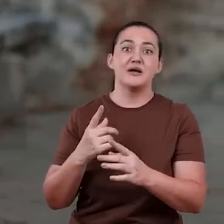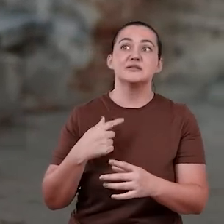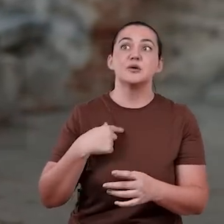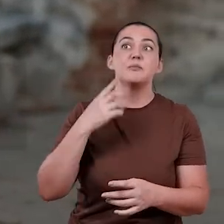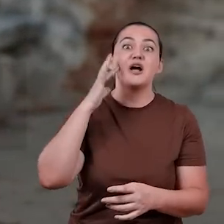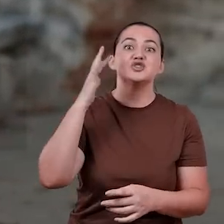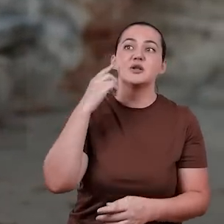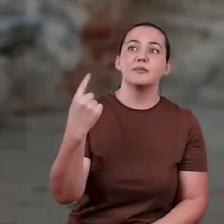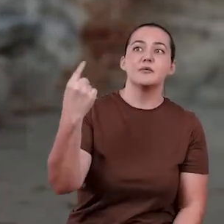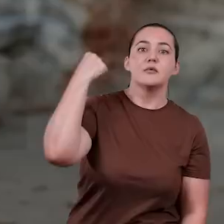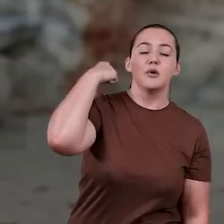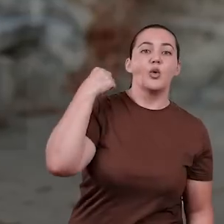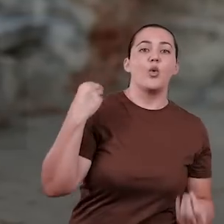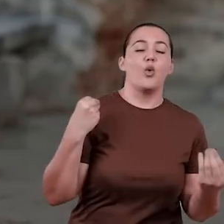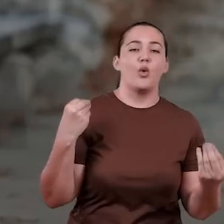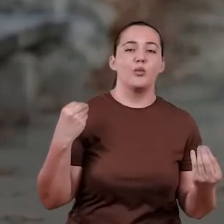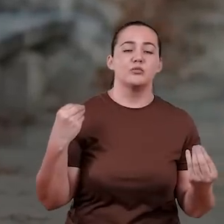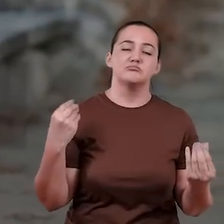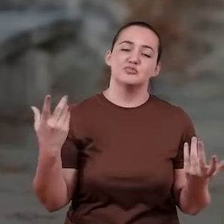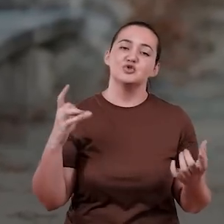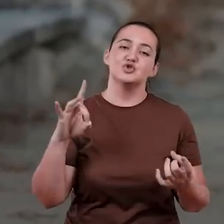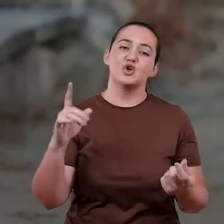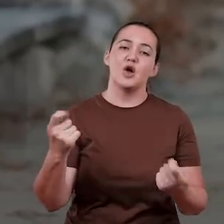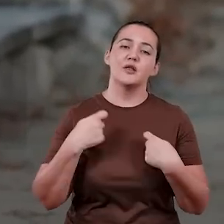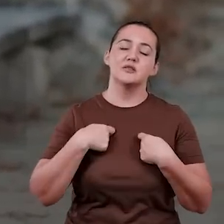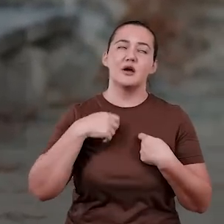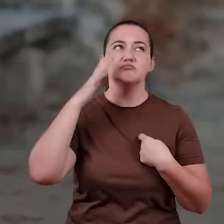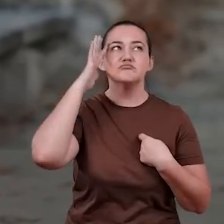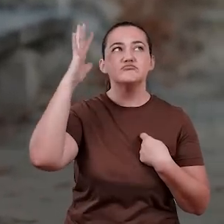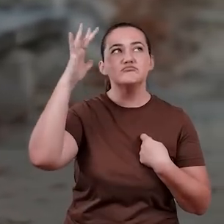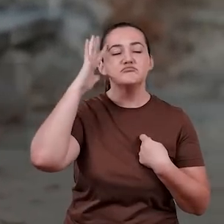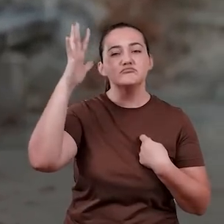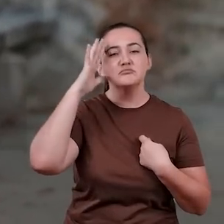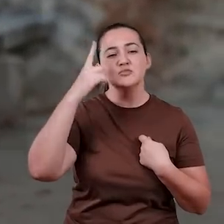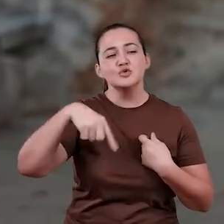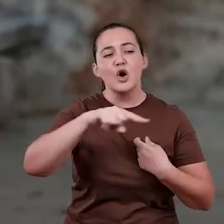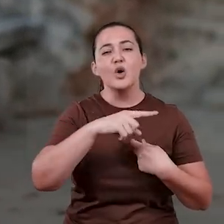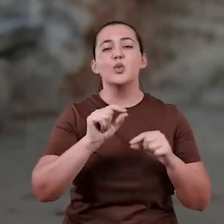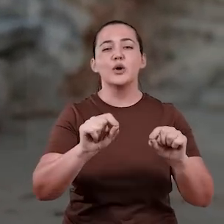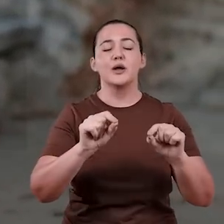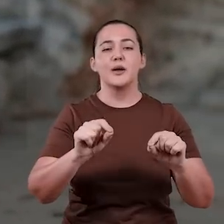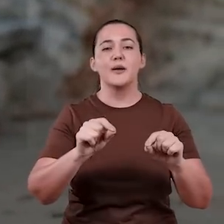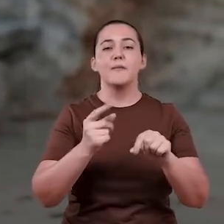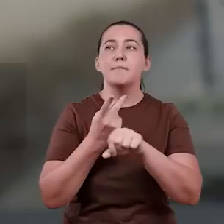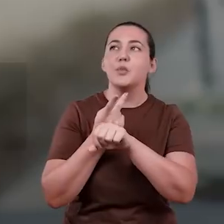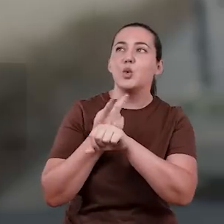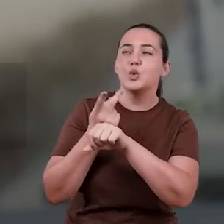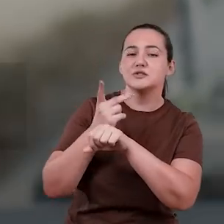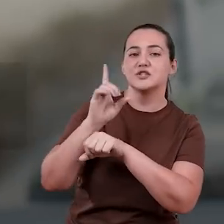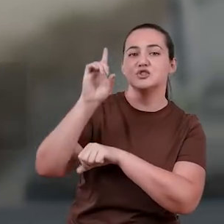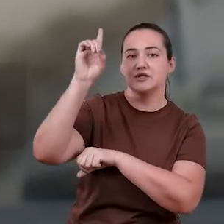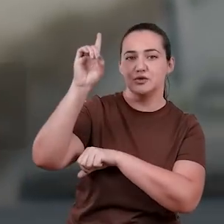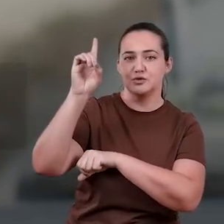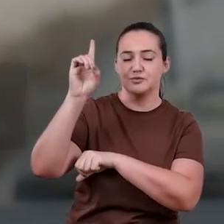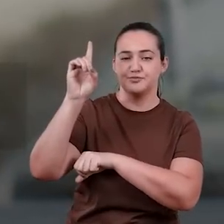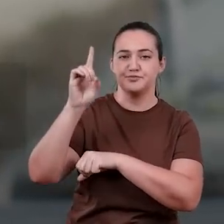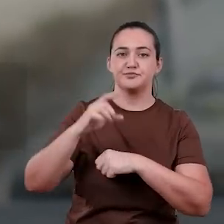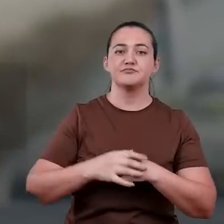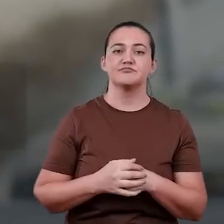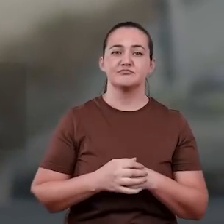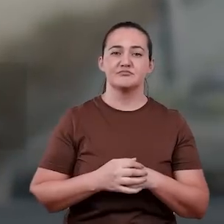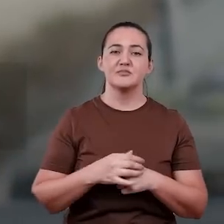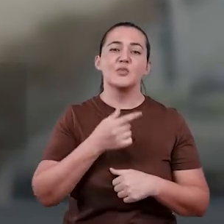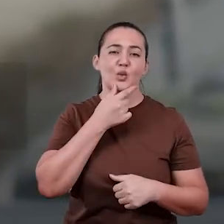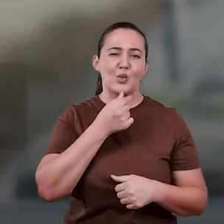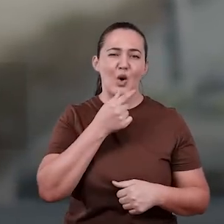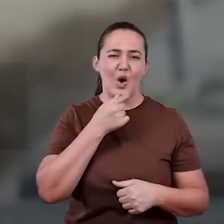nesse lugar. Mas eu posso sim refletir sobre essa busca humana de Deus. O Basílio de Cesareia, que eu